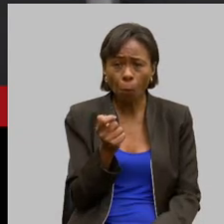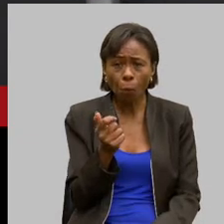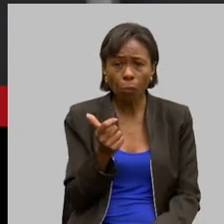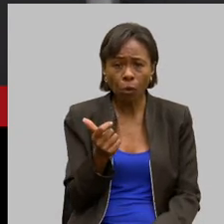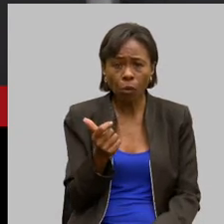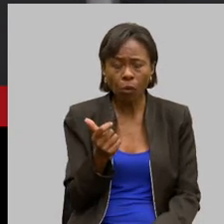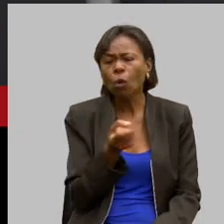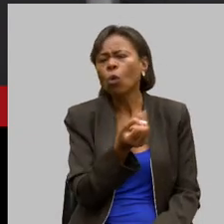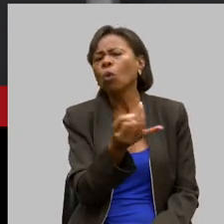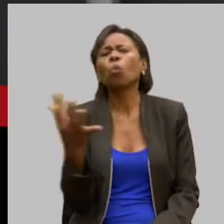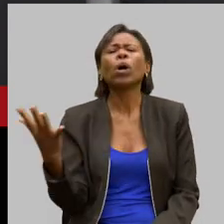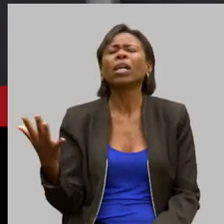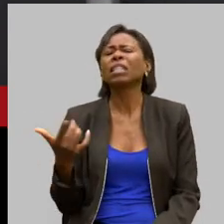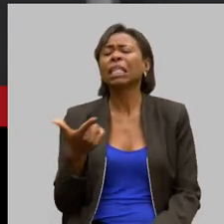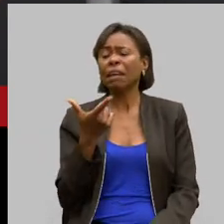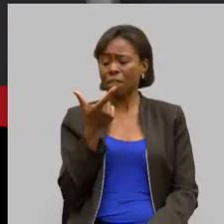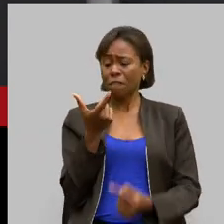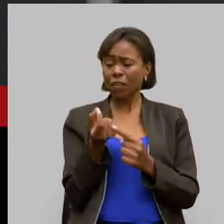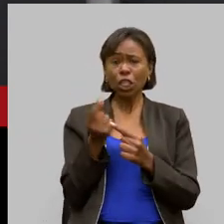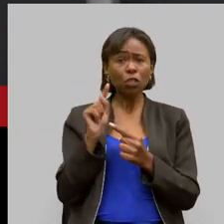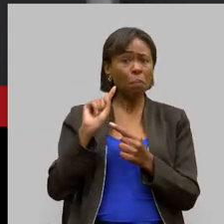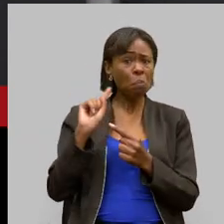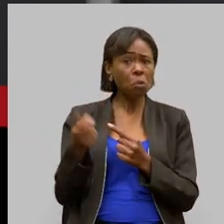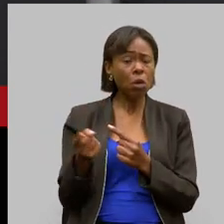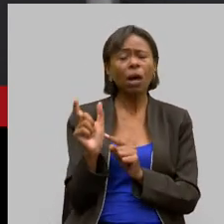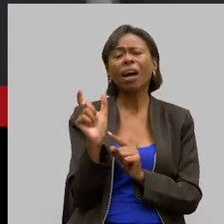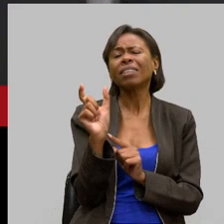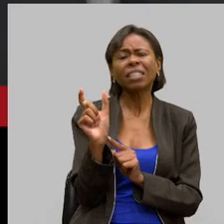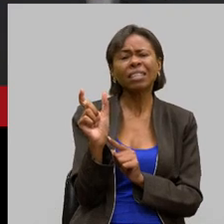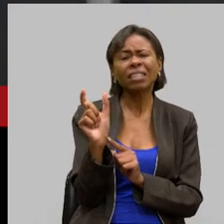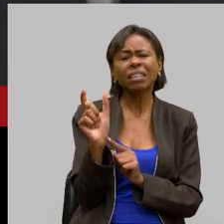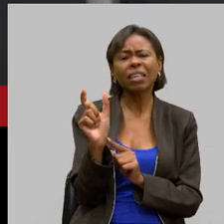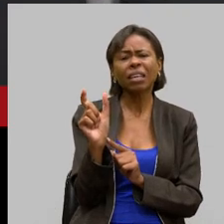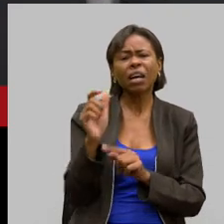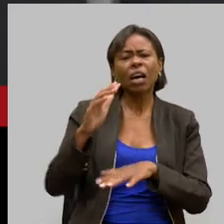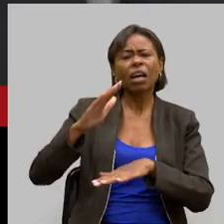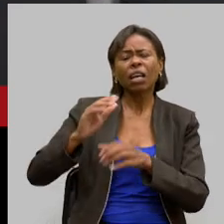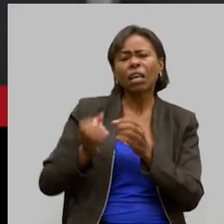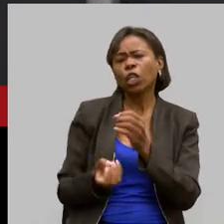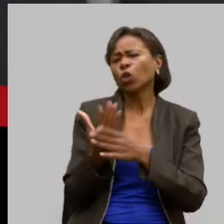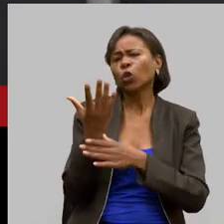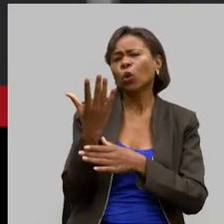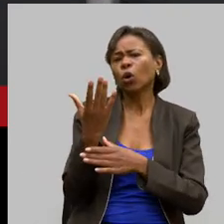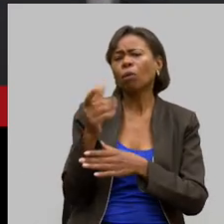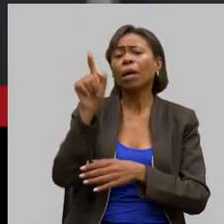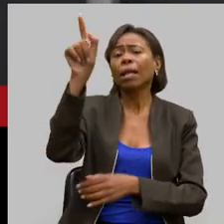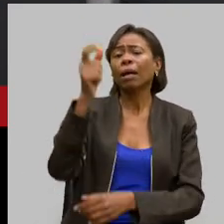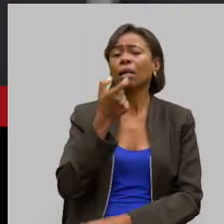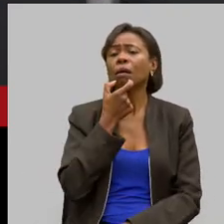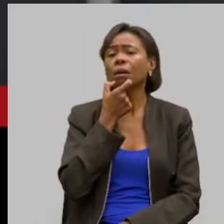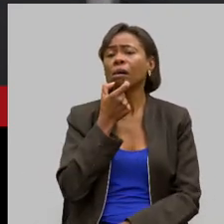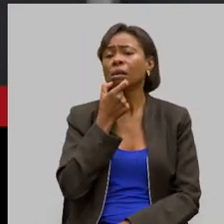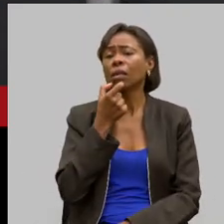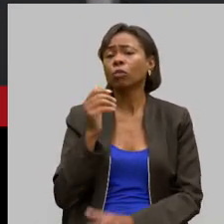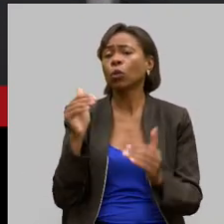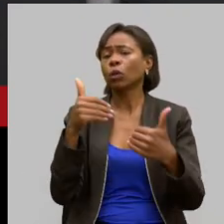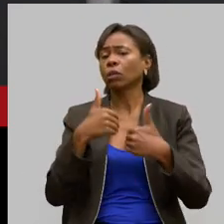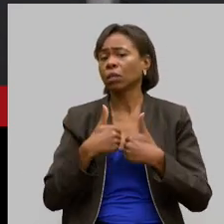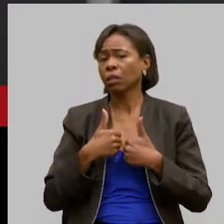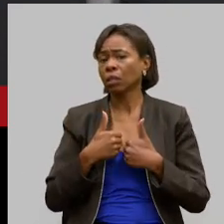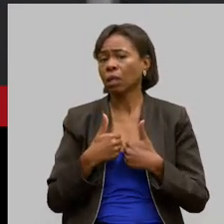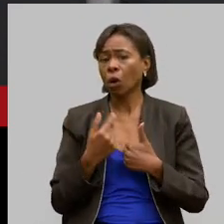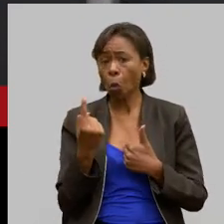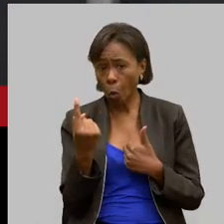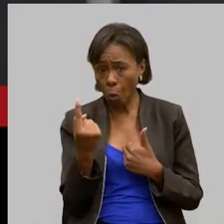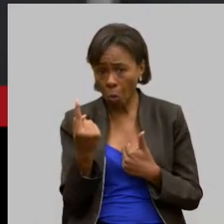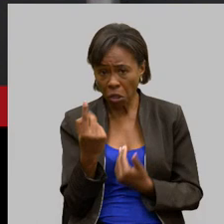quantas dessas 20.000 e poucas carteirinhas foram feitas para os novalim autistas uma